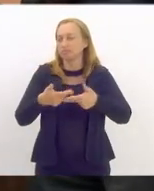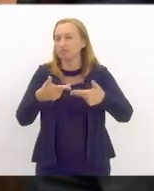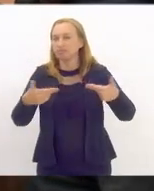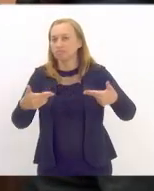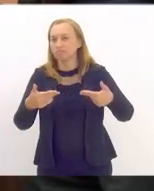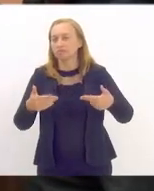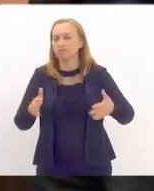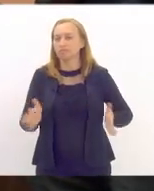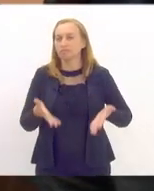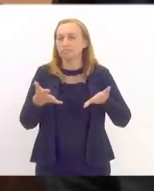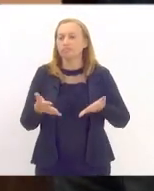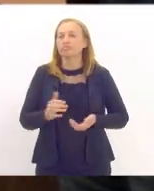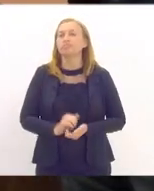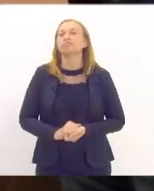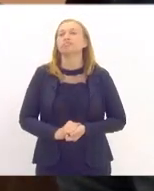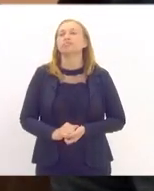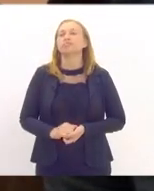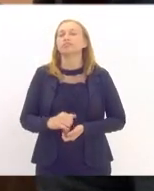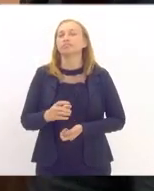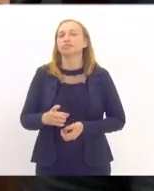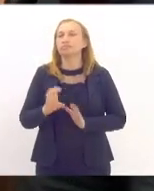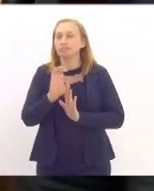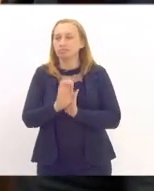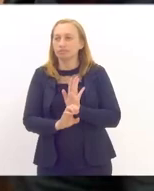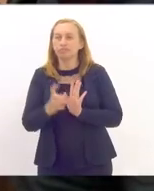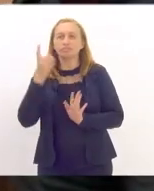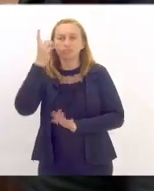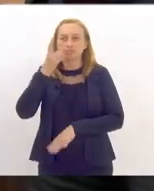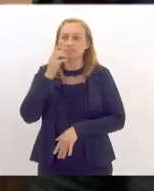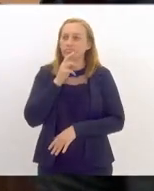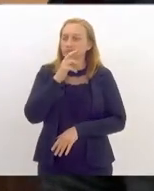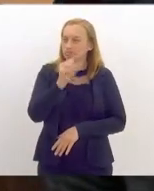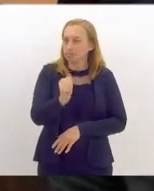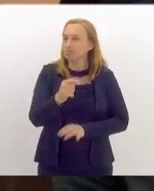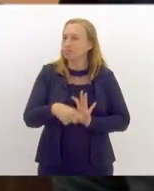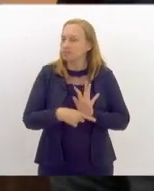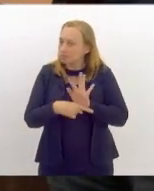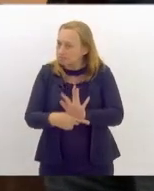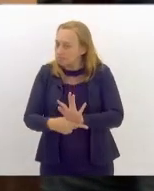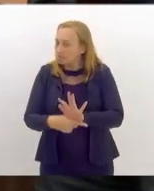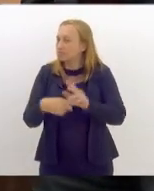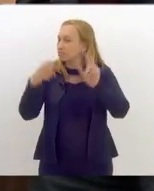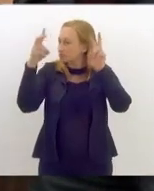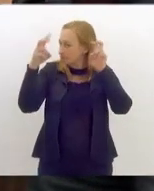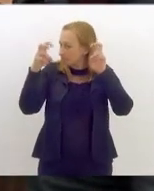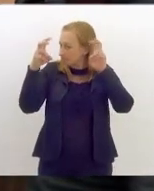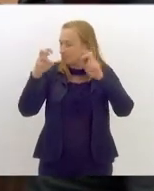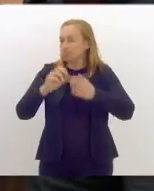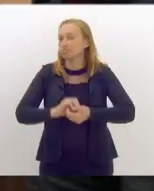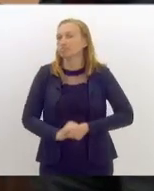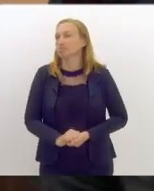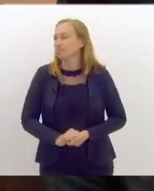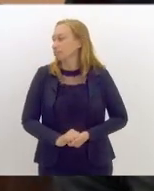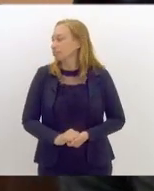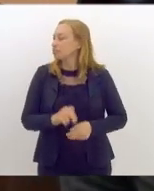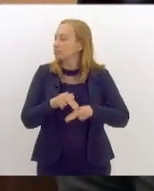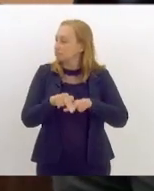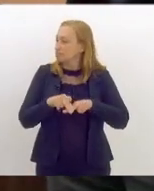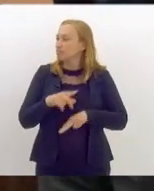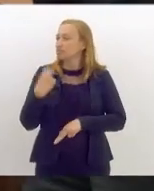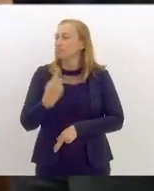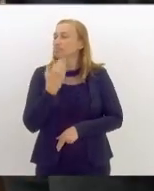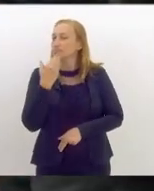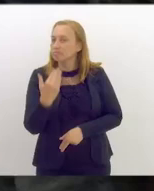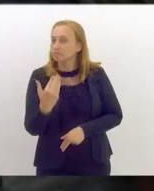as emendas do deputado Amorim dirimiram essa questão geremiram amplamente essa questão portanto nós